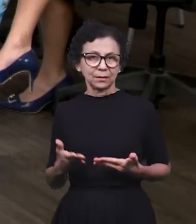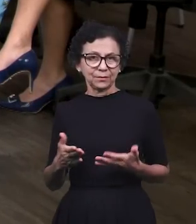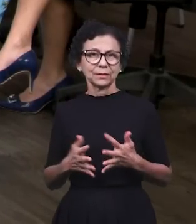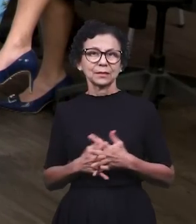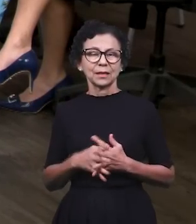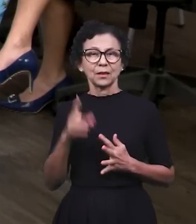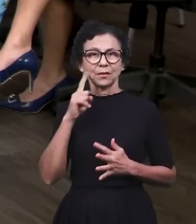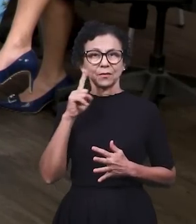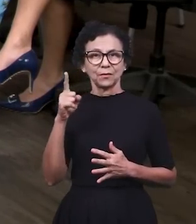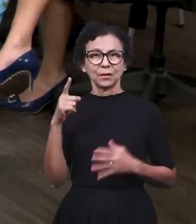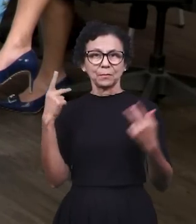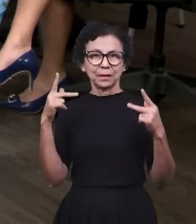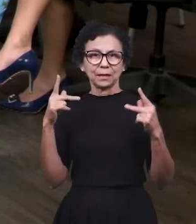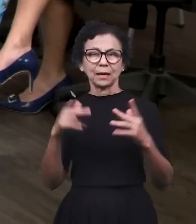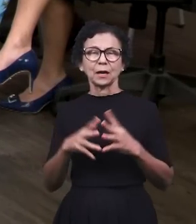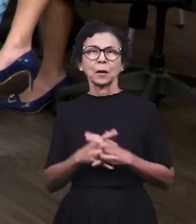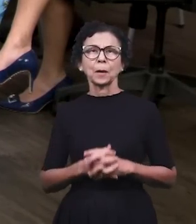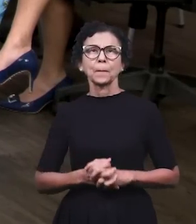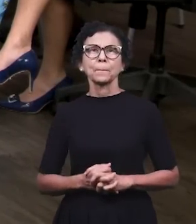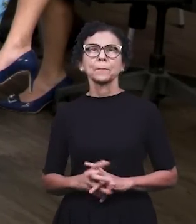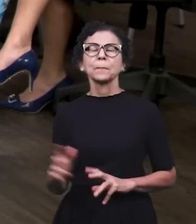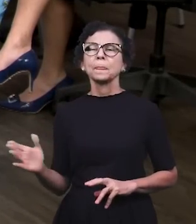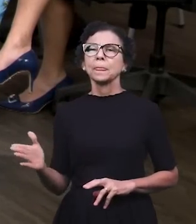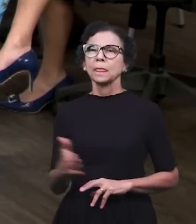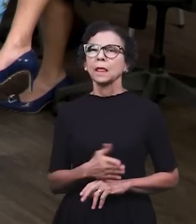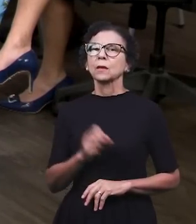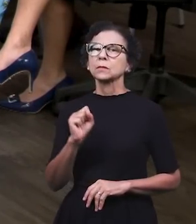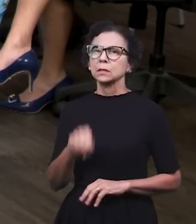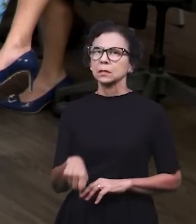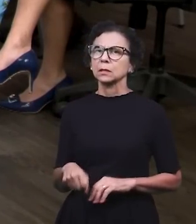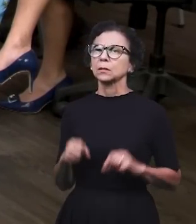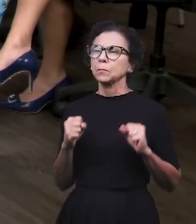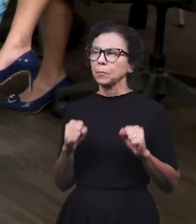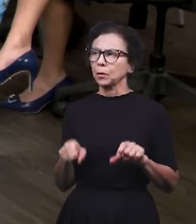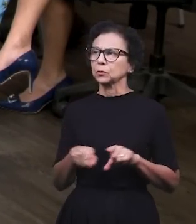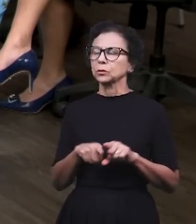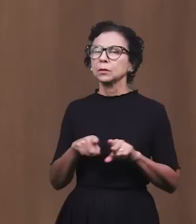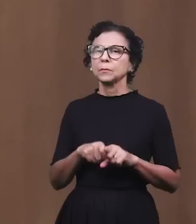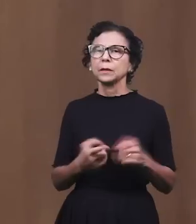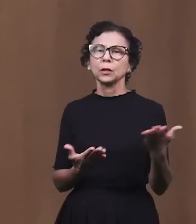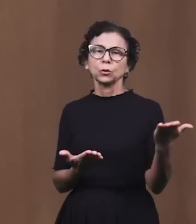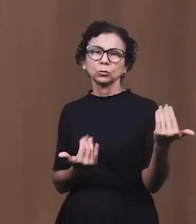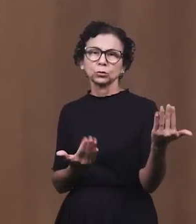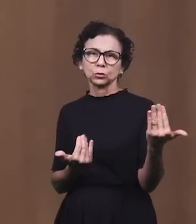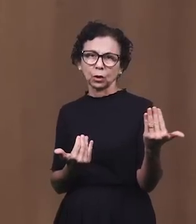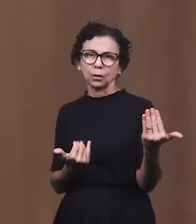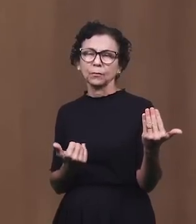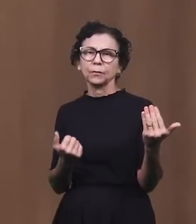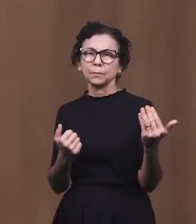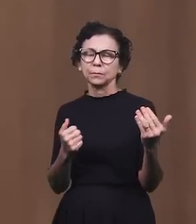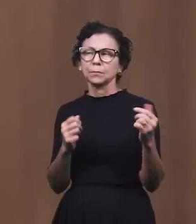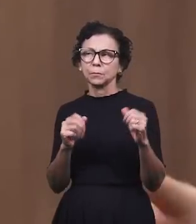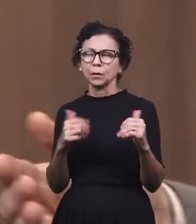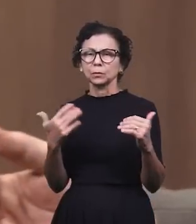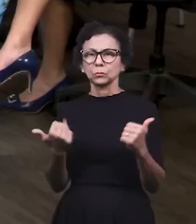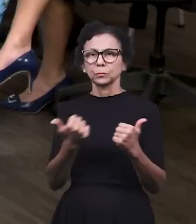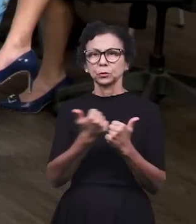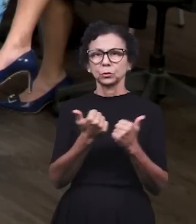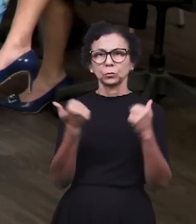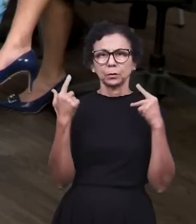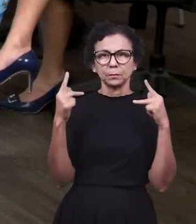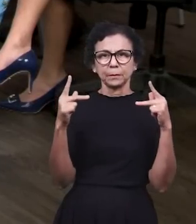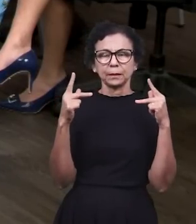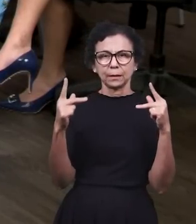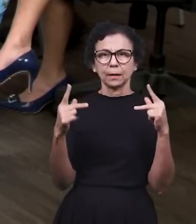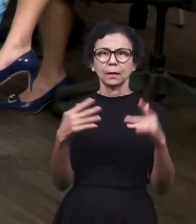Então, pregam, os jovens pregam e eu fico lá assistindo, aprendo com eles. Até porque